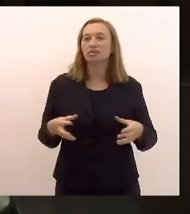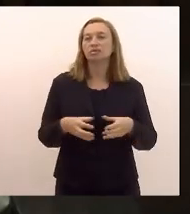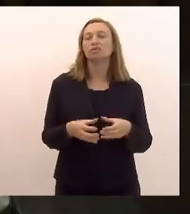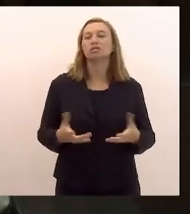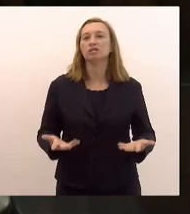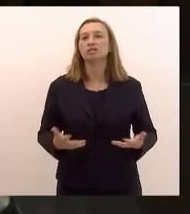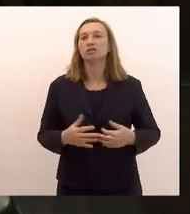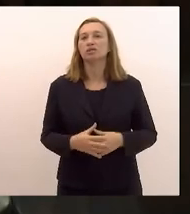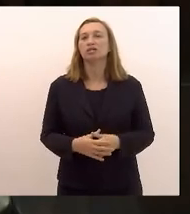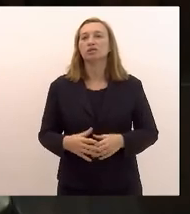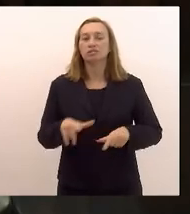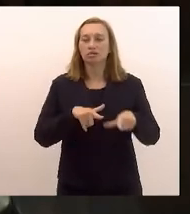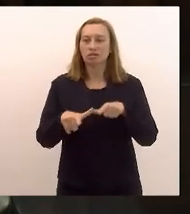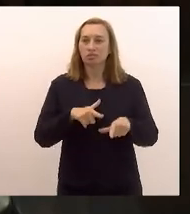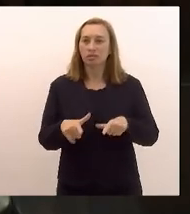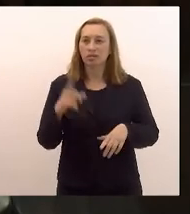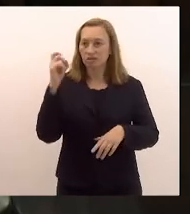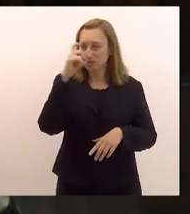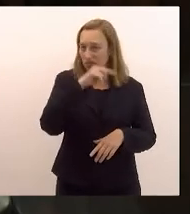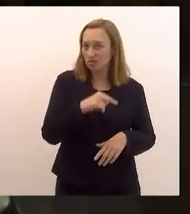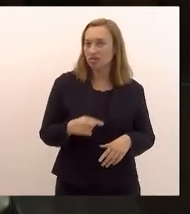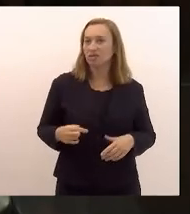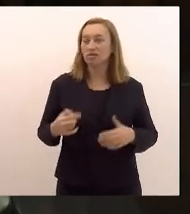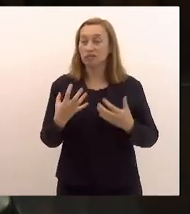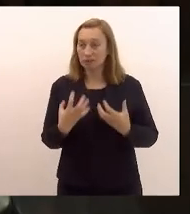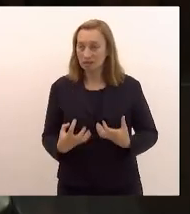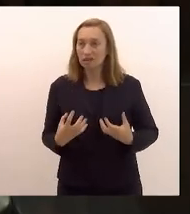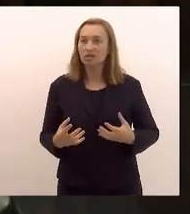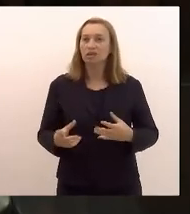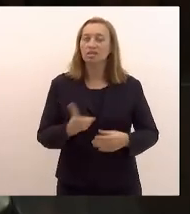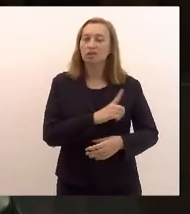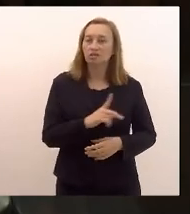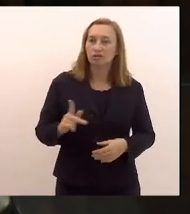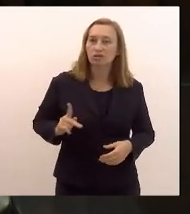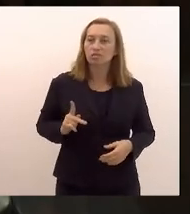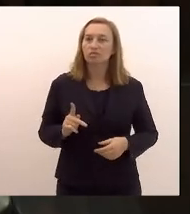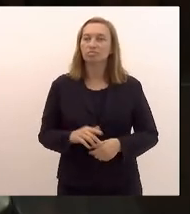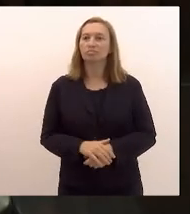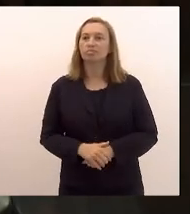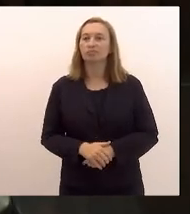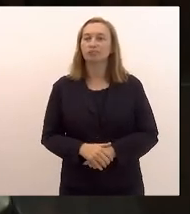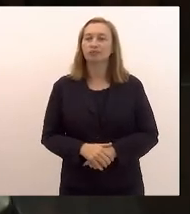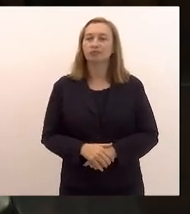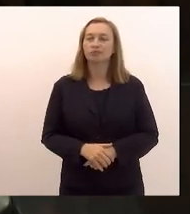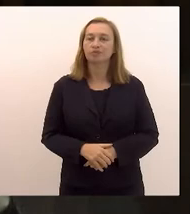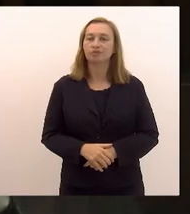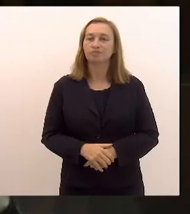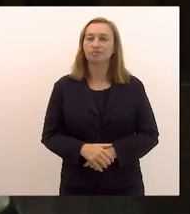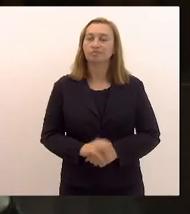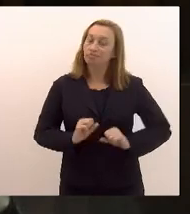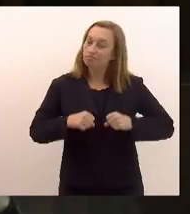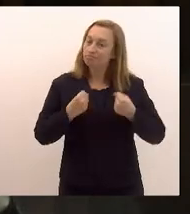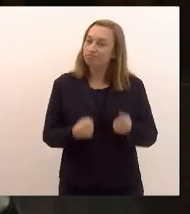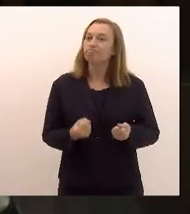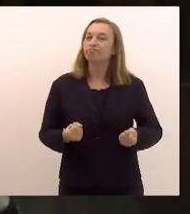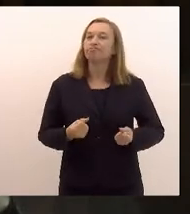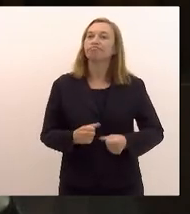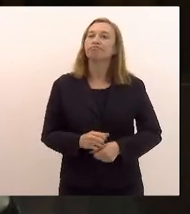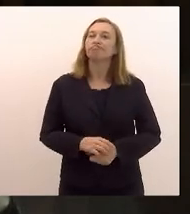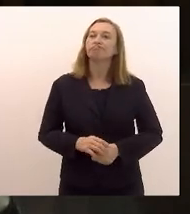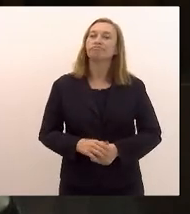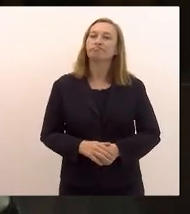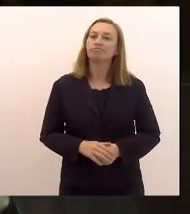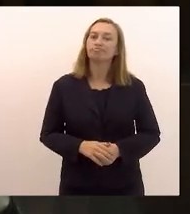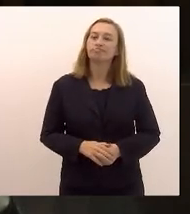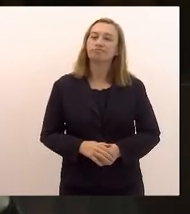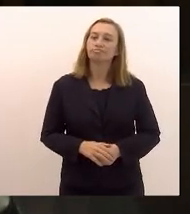enfim é um trabalho duríssimo e ardo e que os Defensores é muita dedicação com